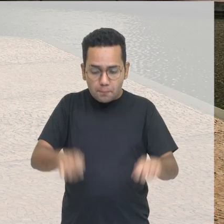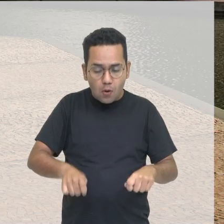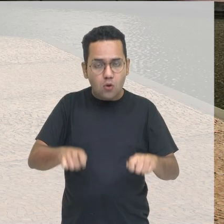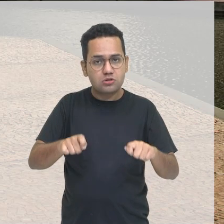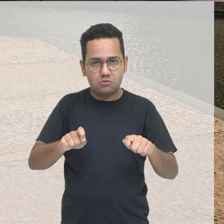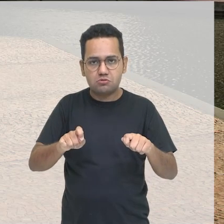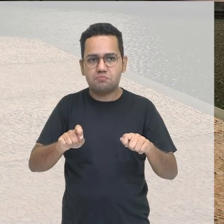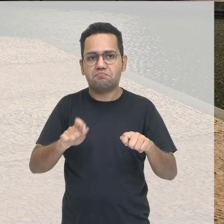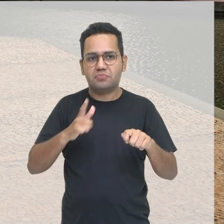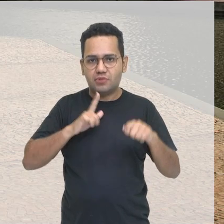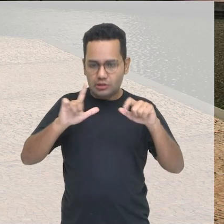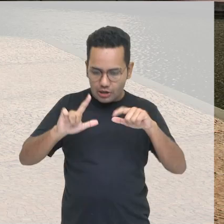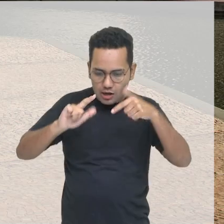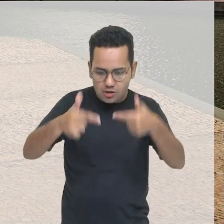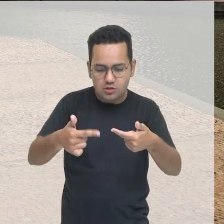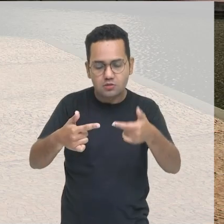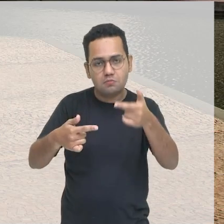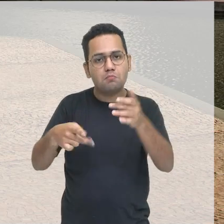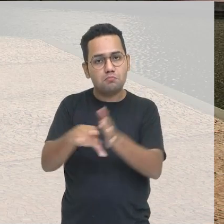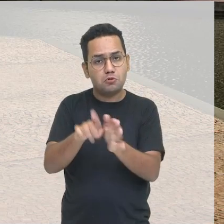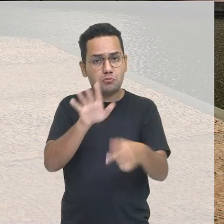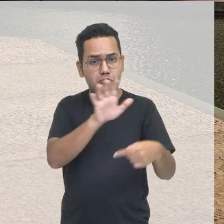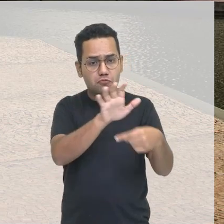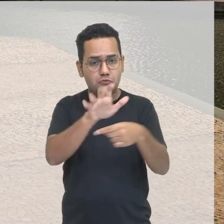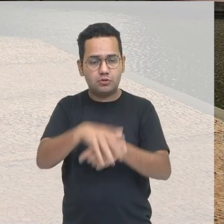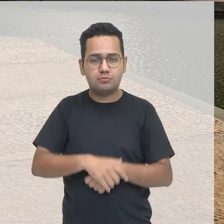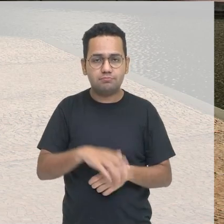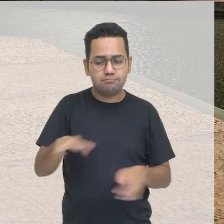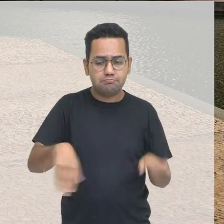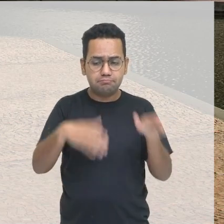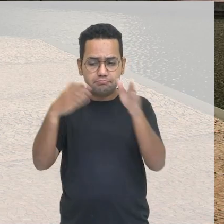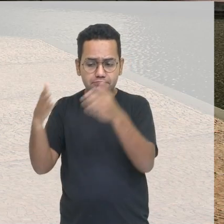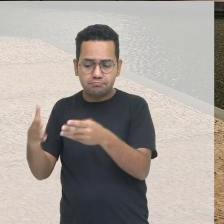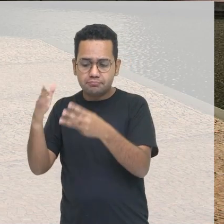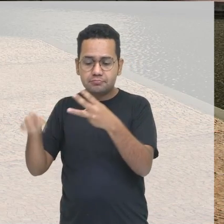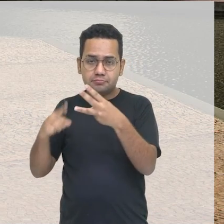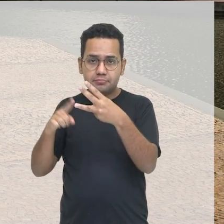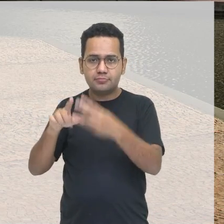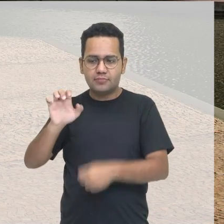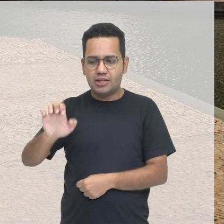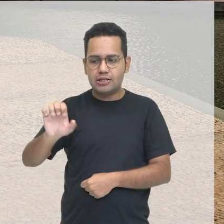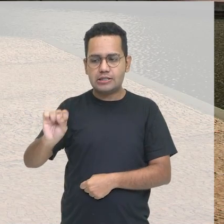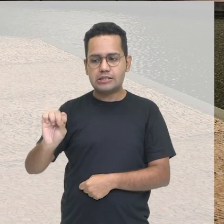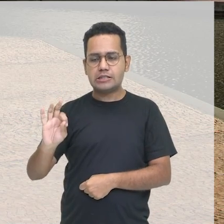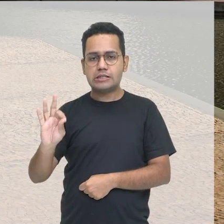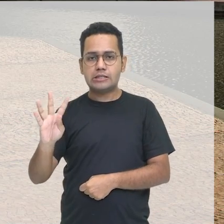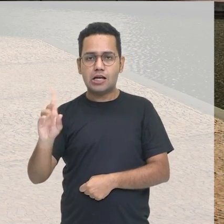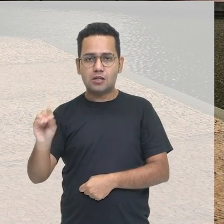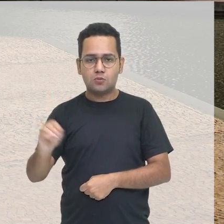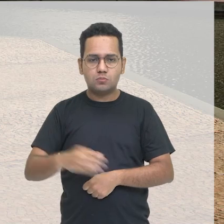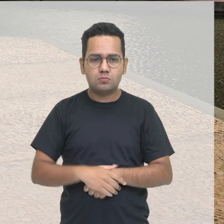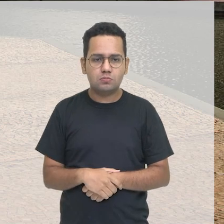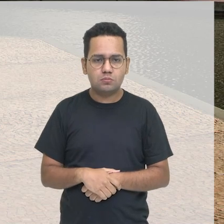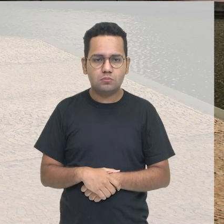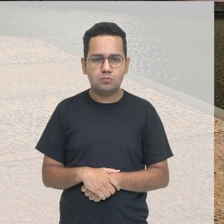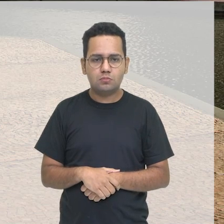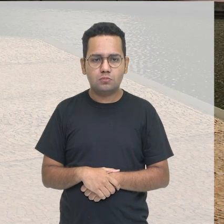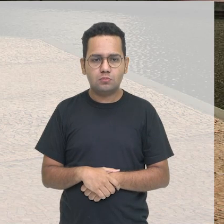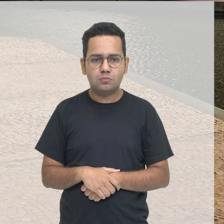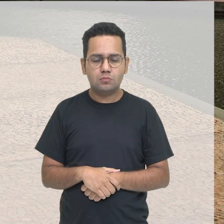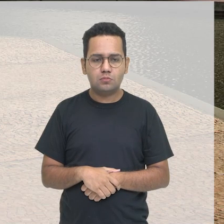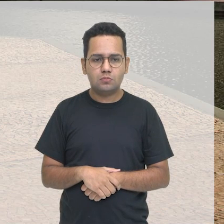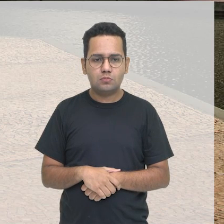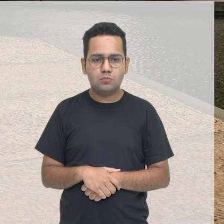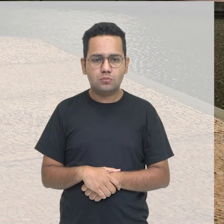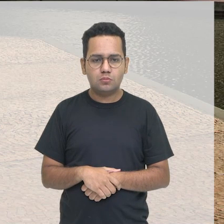poder. Não é isso? E Estado? O que é o Estado? O Estado é um modo específico